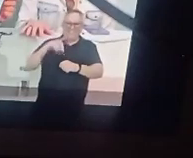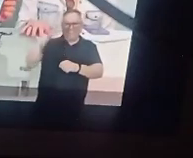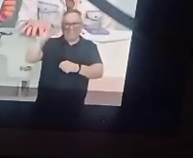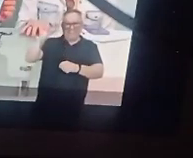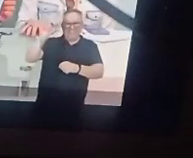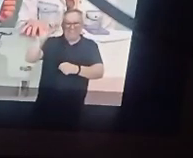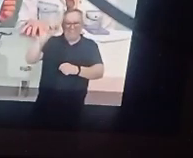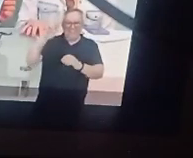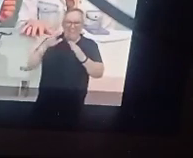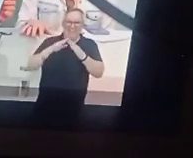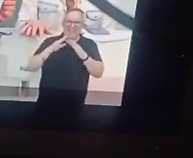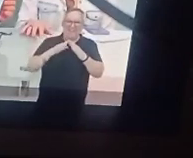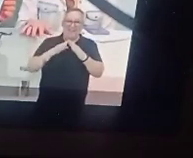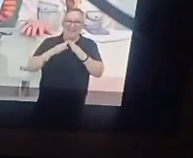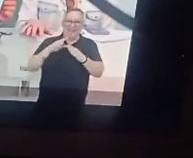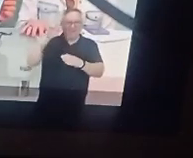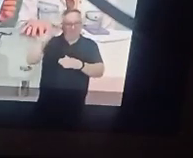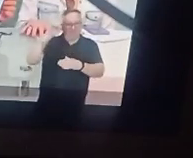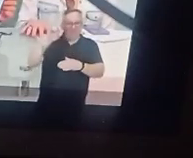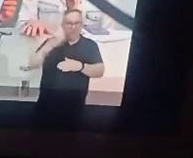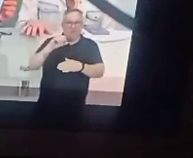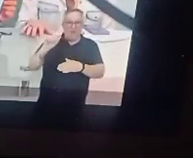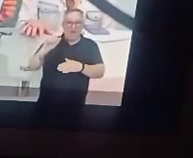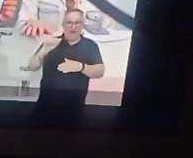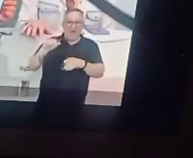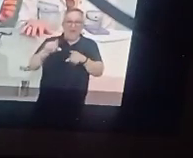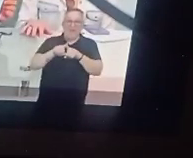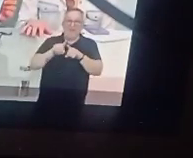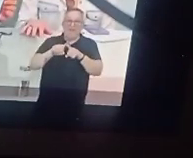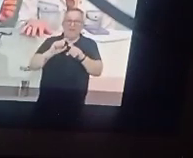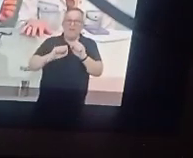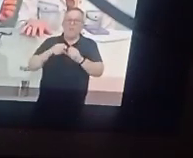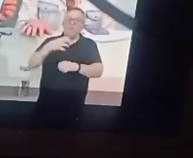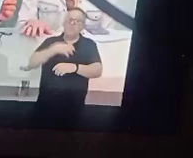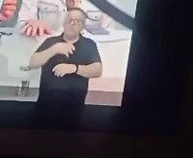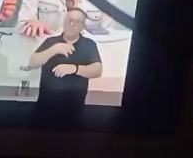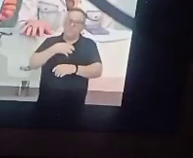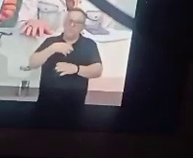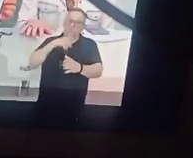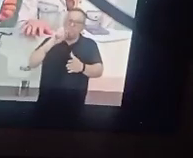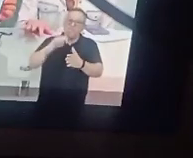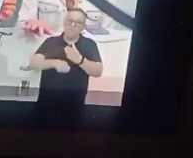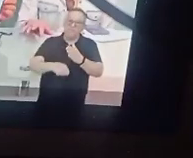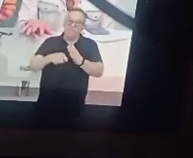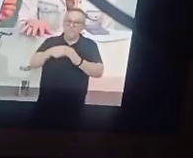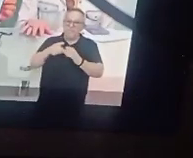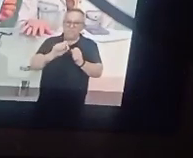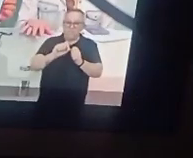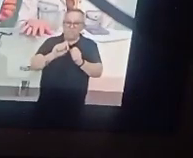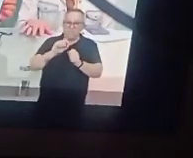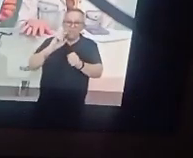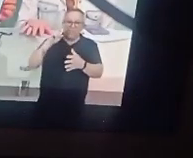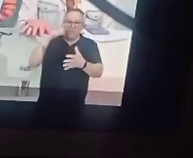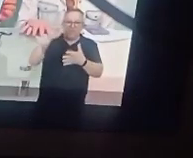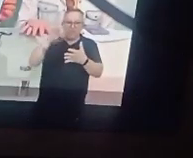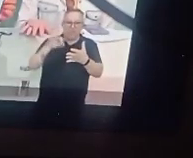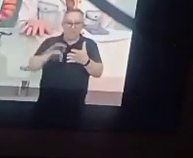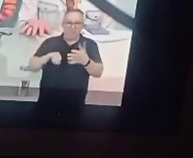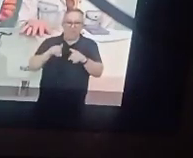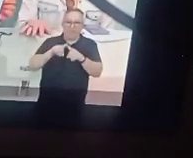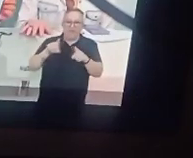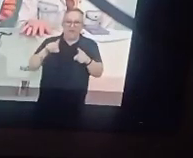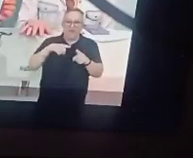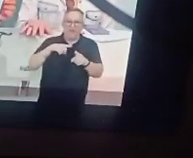de cargo, dias de UA e o tipo de cadastro ali que vocês querem verificar. Se é